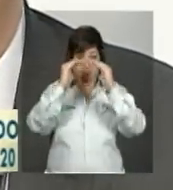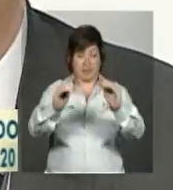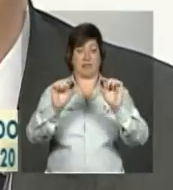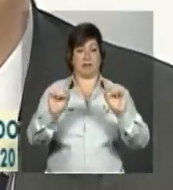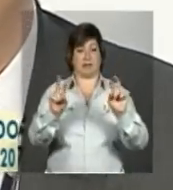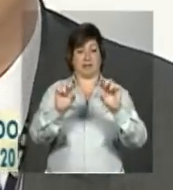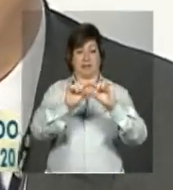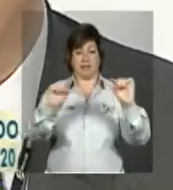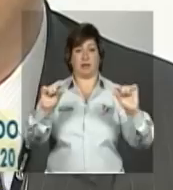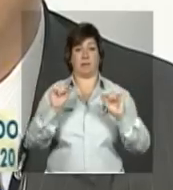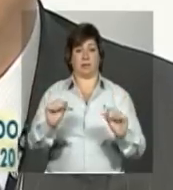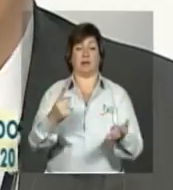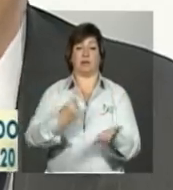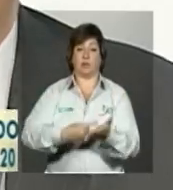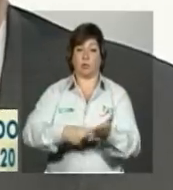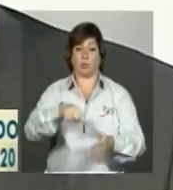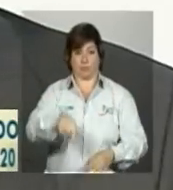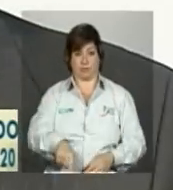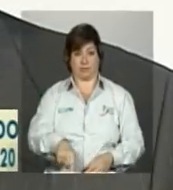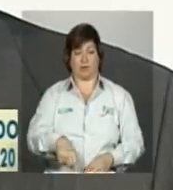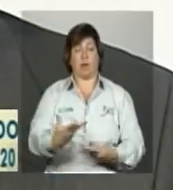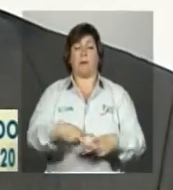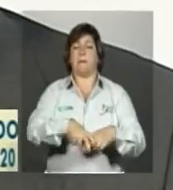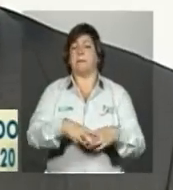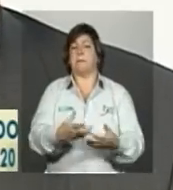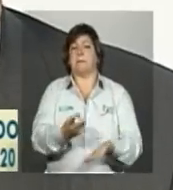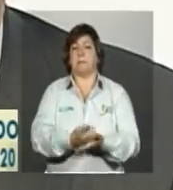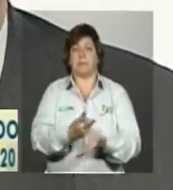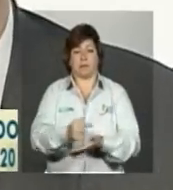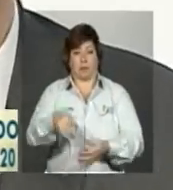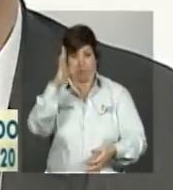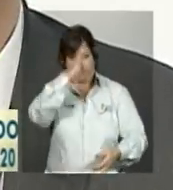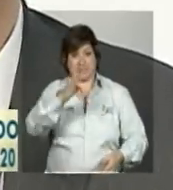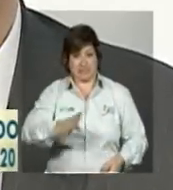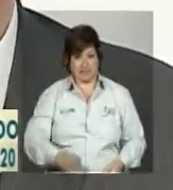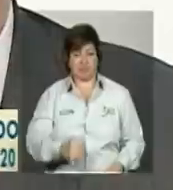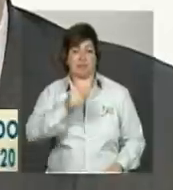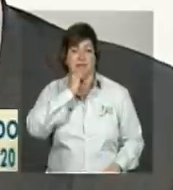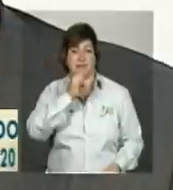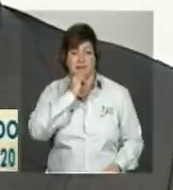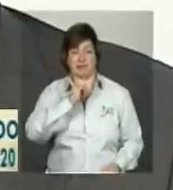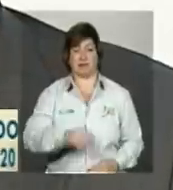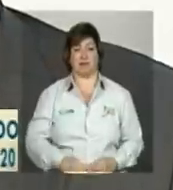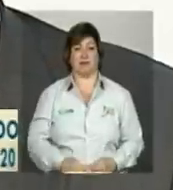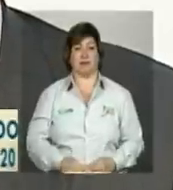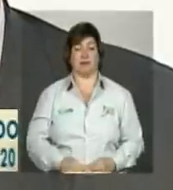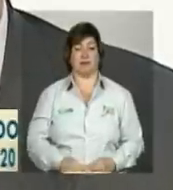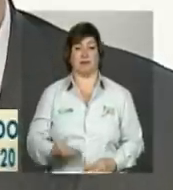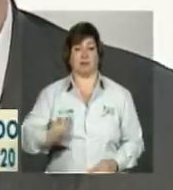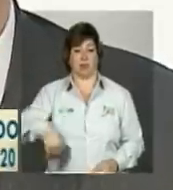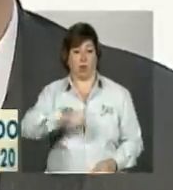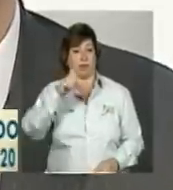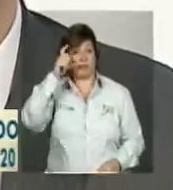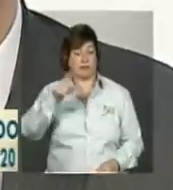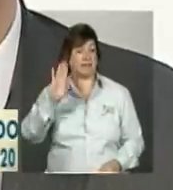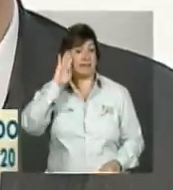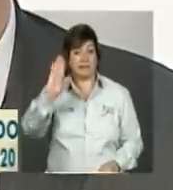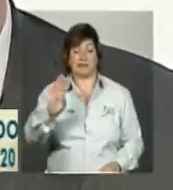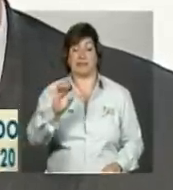termos da negociação. Então, por mais que, como Brasil, o nosso interesse